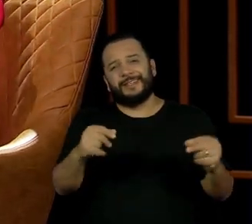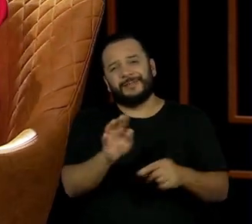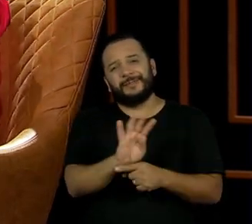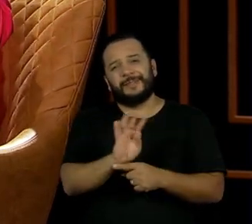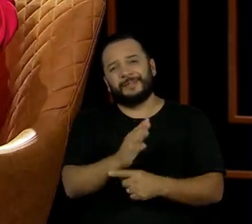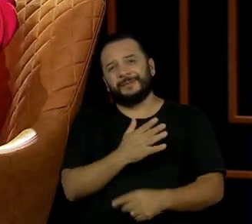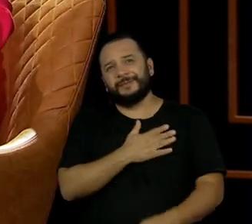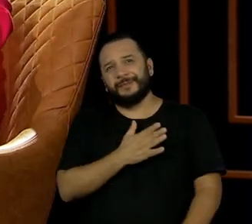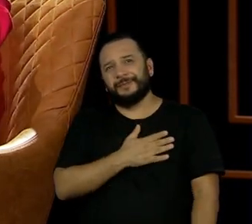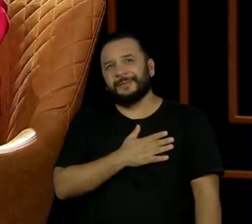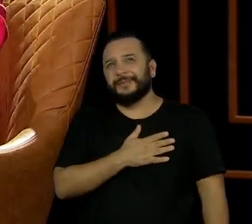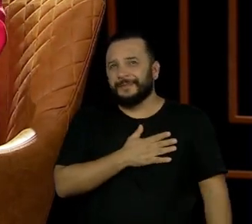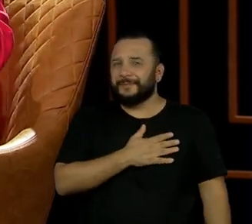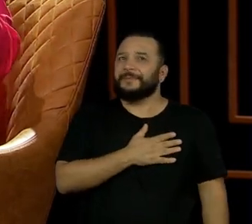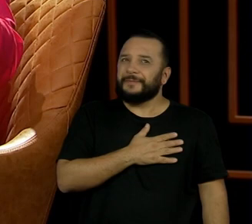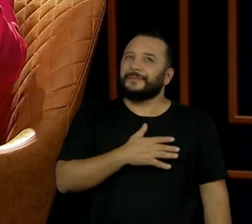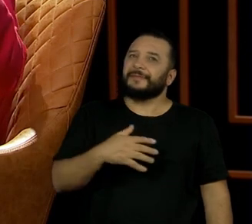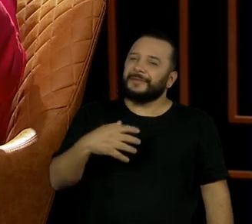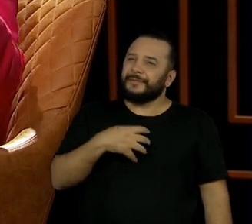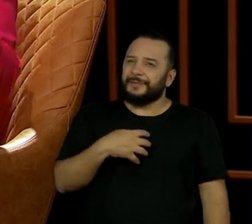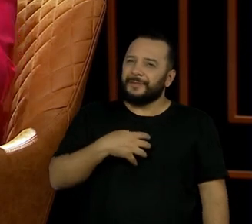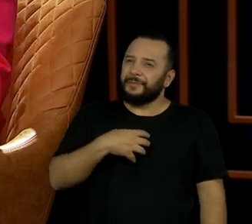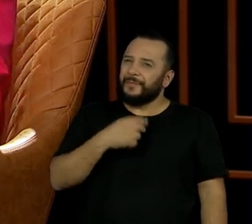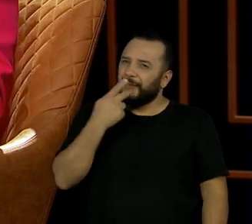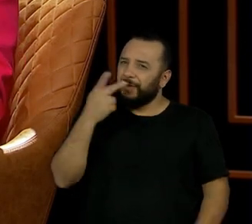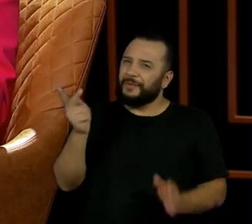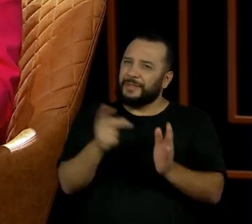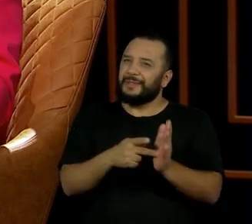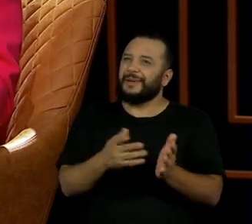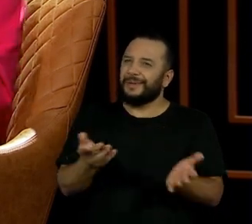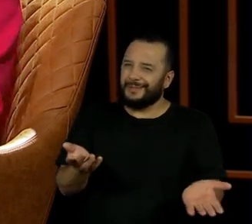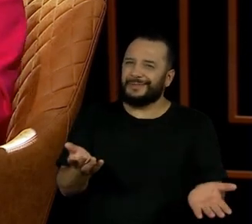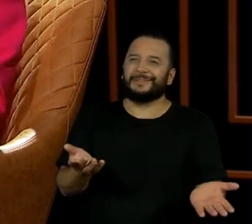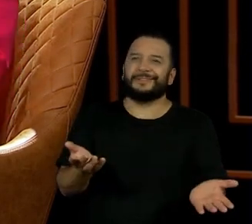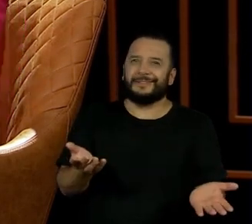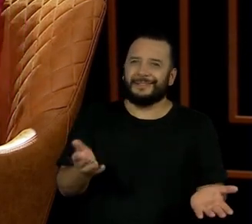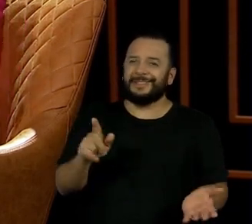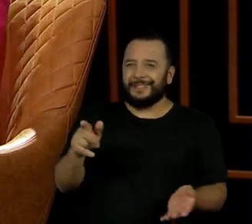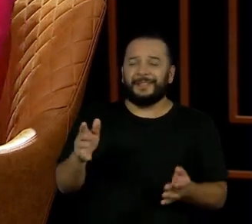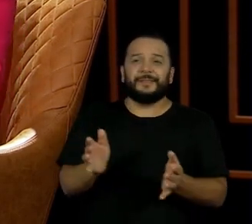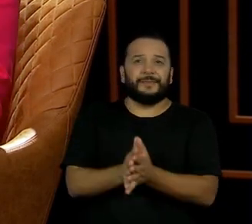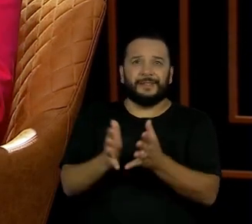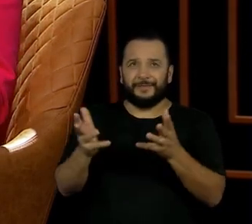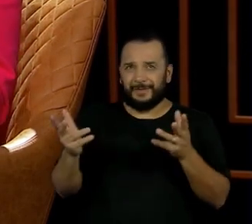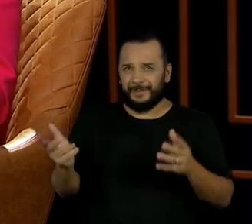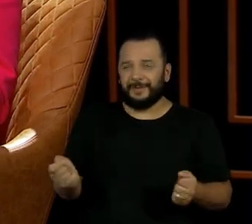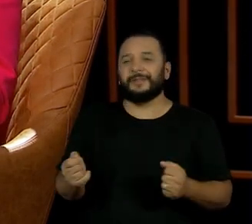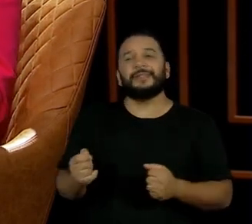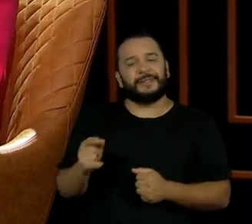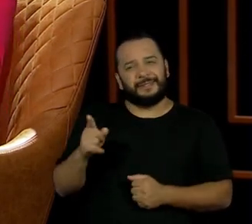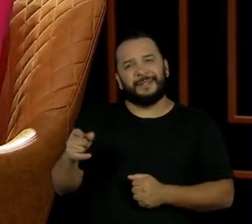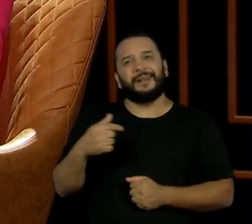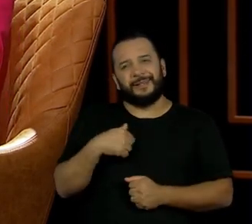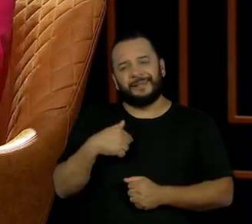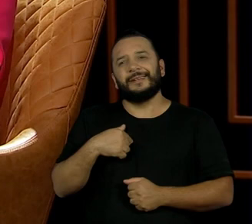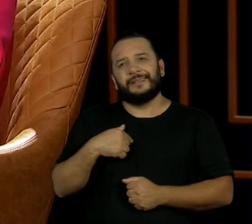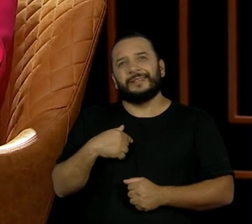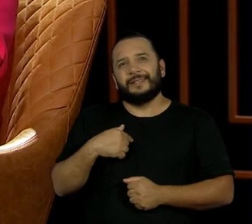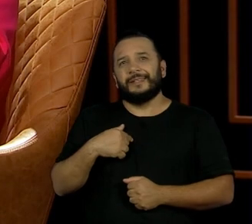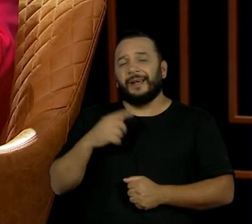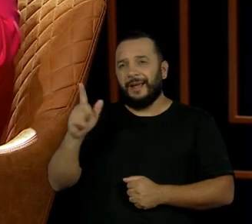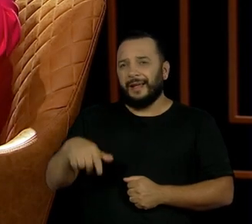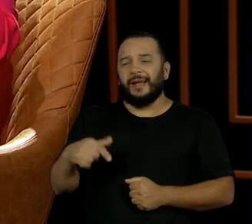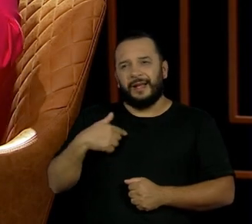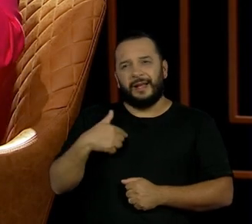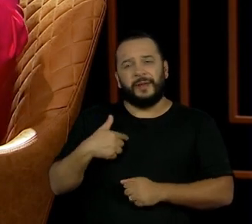esse olhar profundo sincero dele né Ele é incrível e ele é unanimidade também ele é unanimidade como